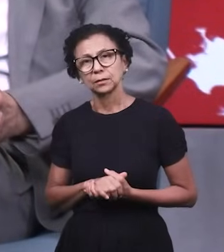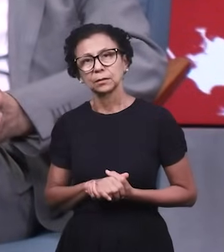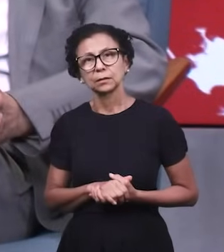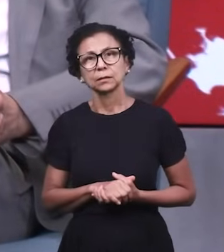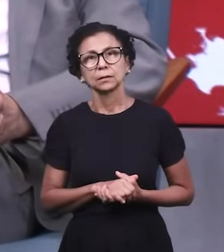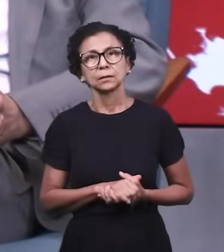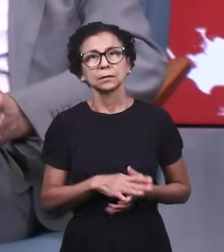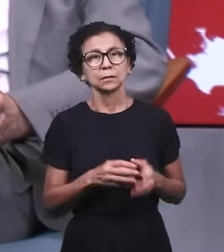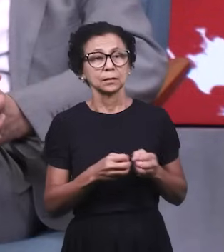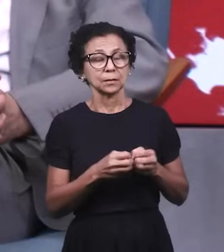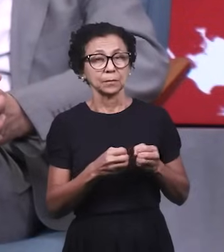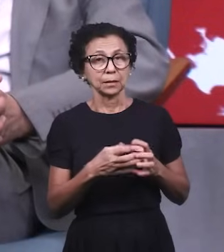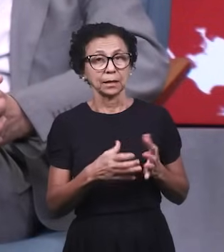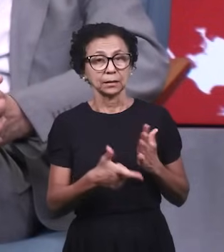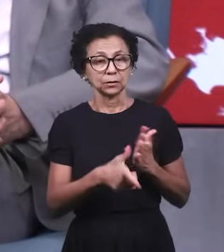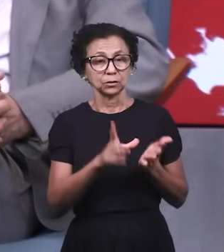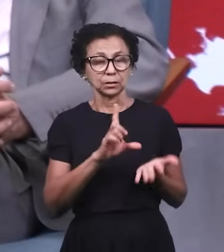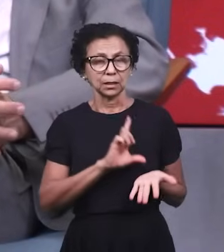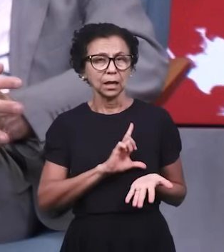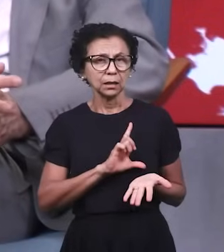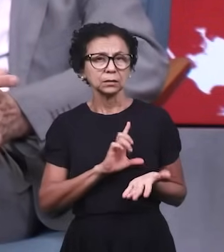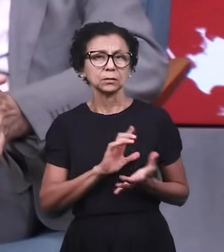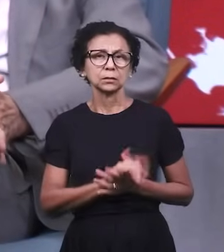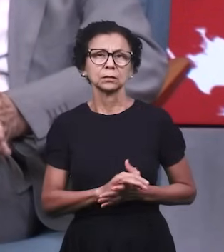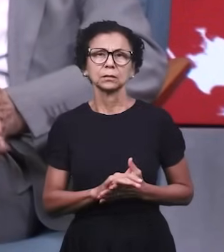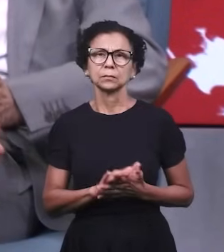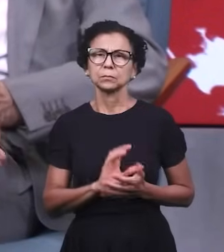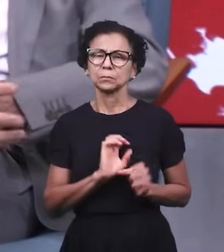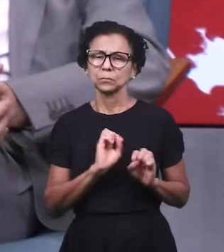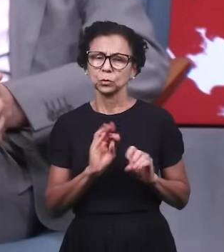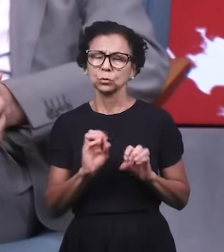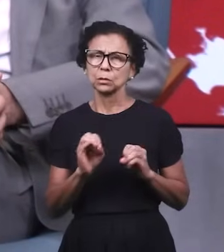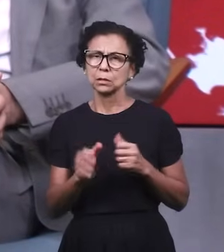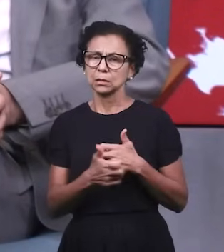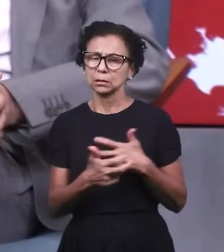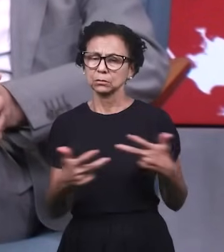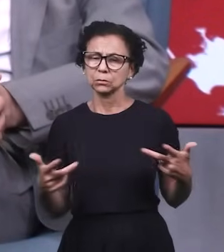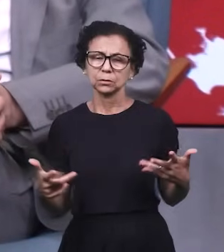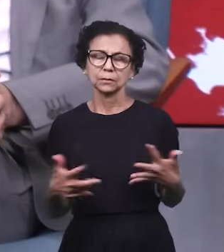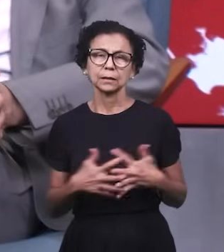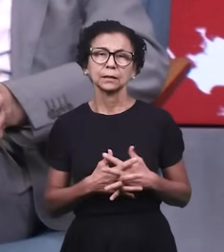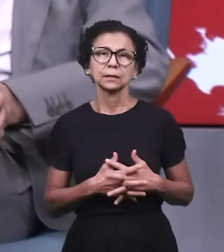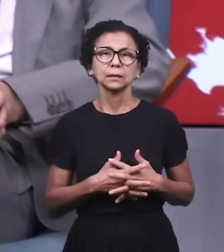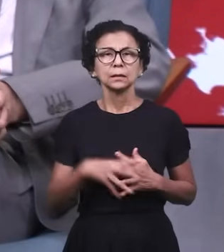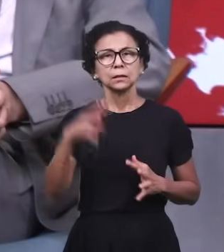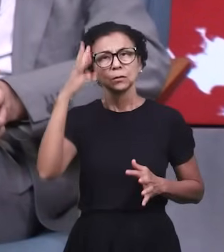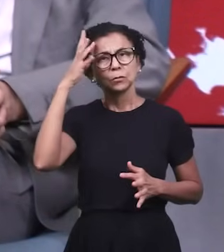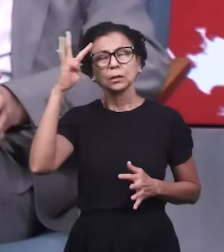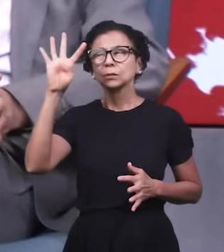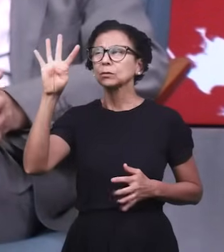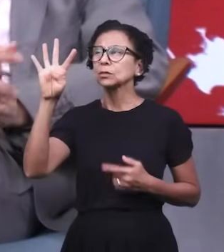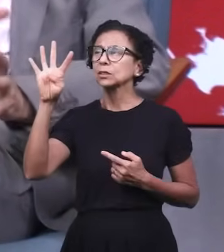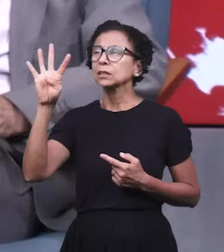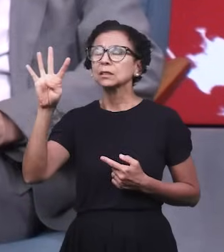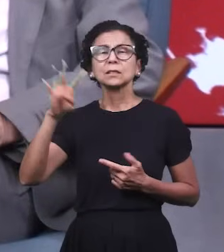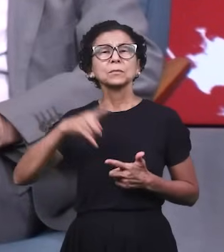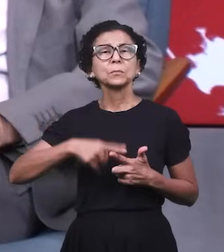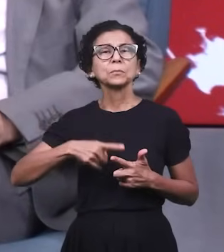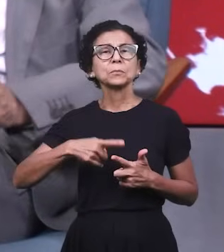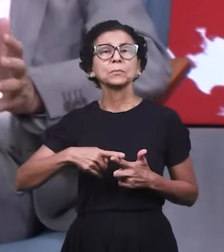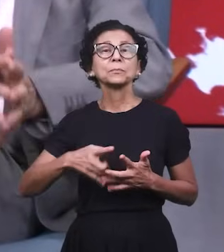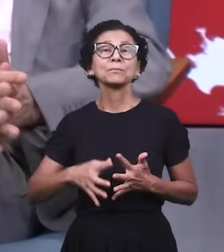Lázaro. Os 4 dias, por que os 4 dias? A morte do homem, Jesus